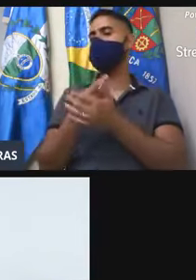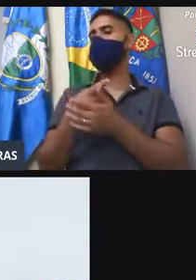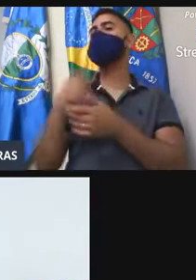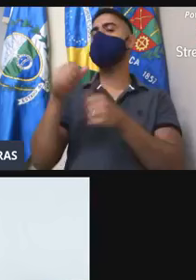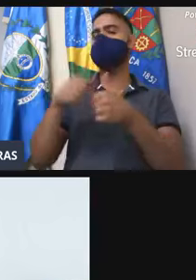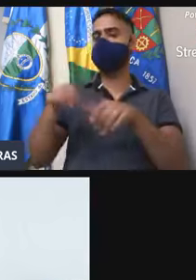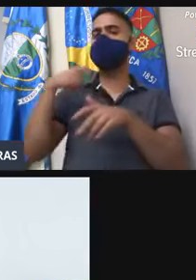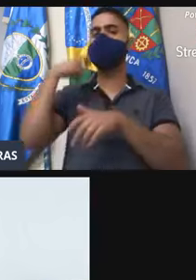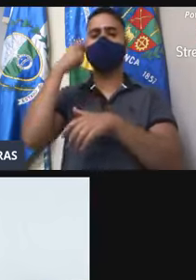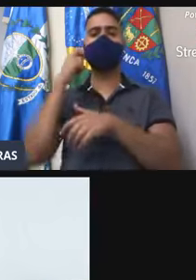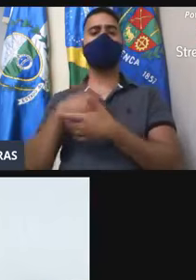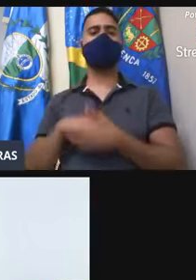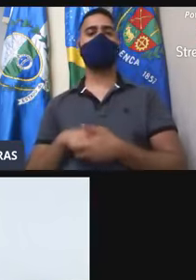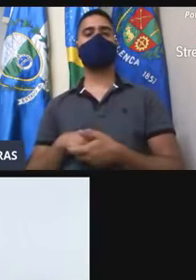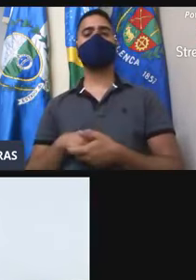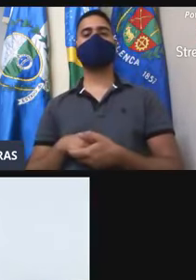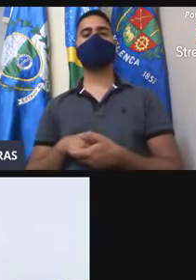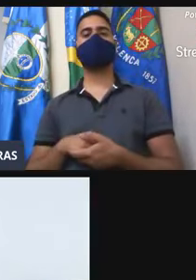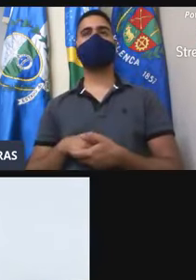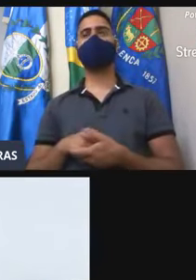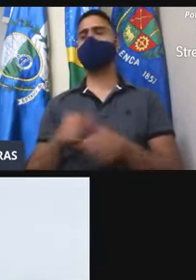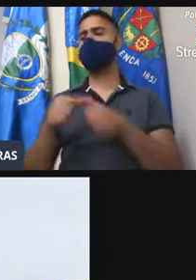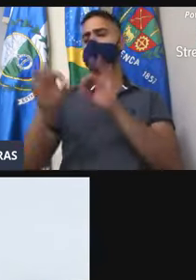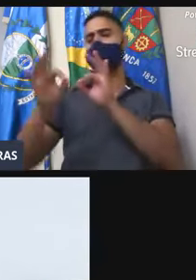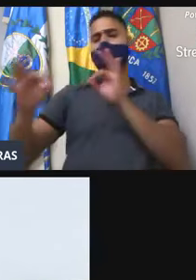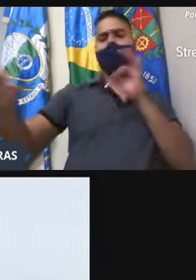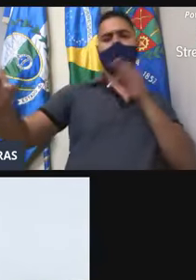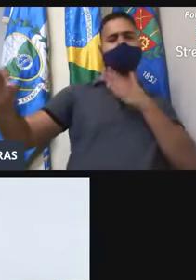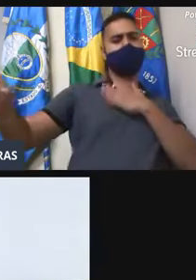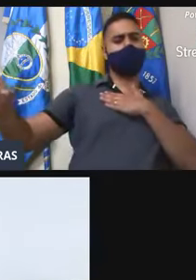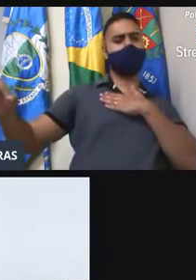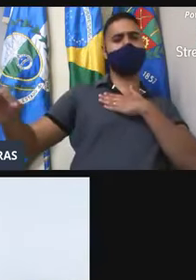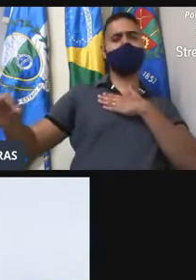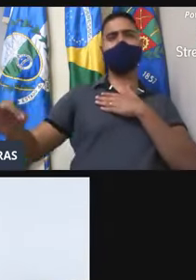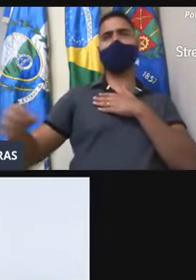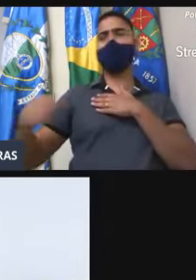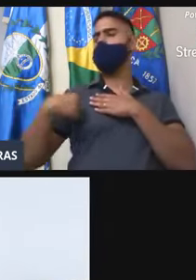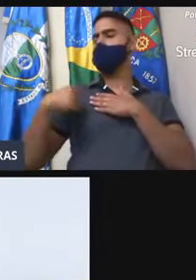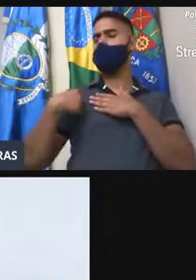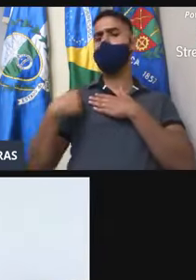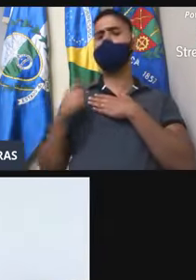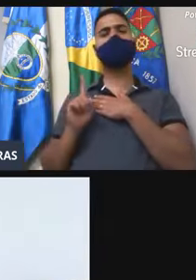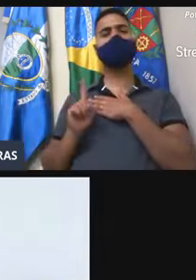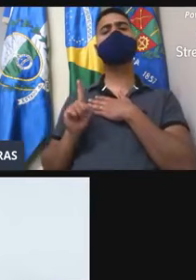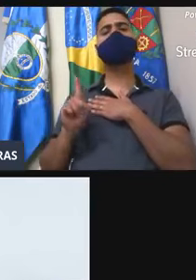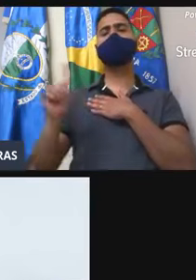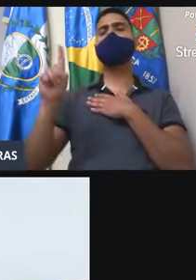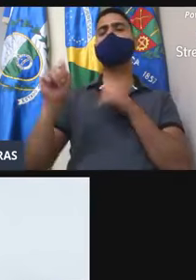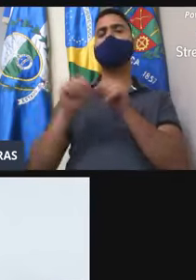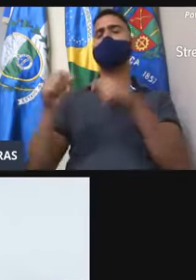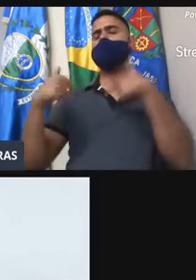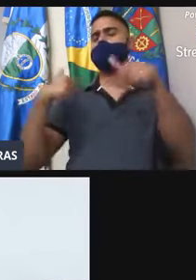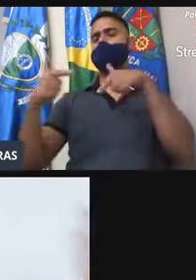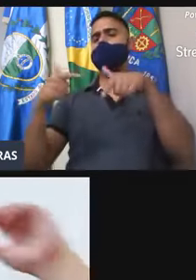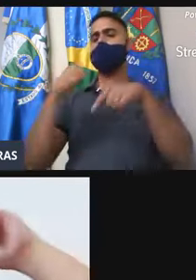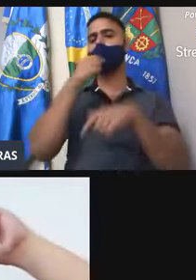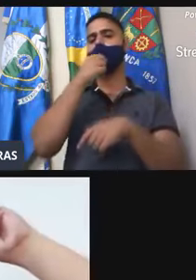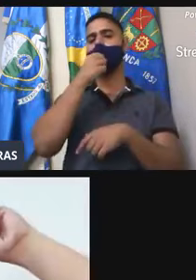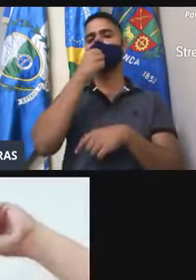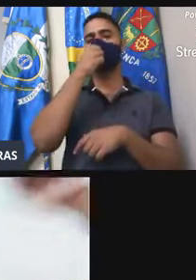passar aperto. Se mantenham longe de mim, mas não vão me impedir de fazer o meu trabalho. E